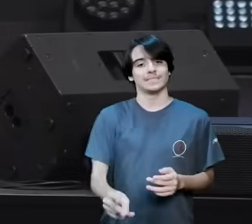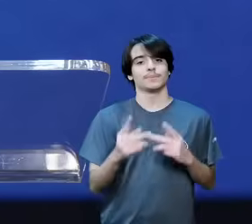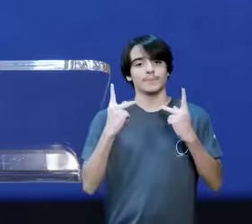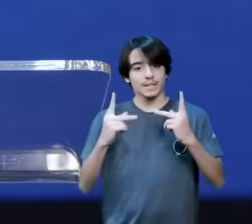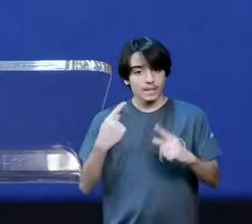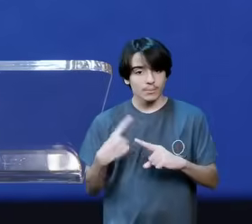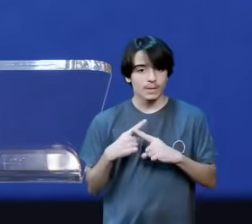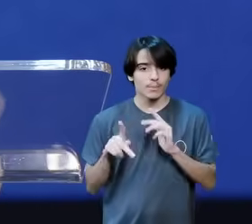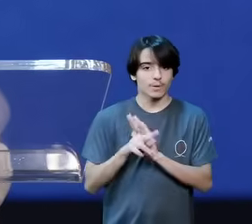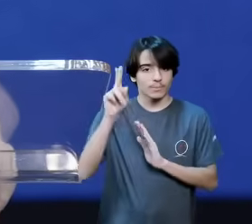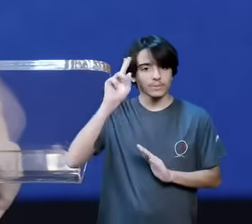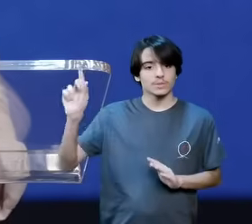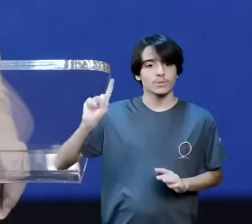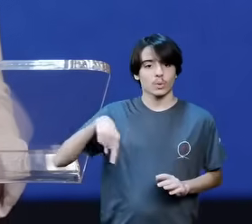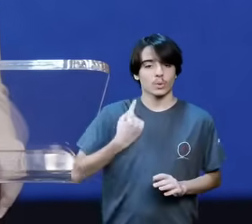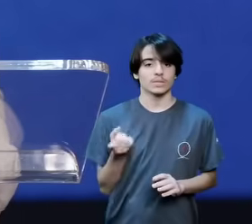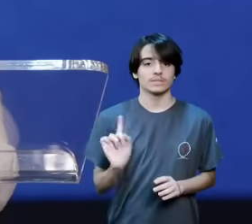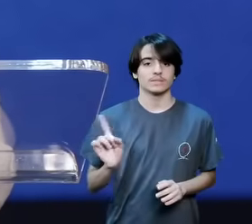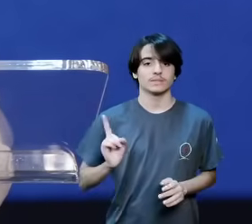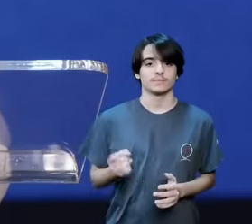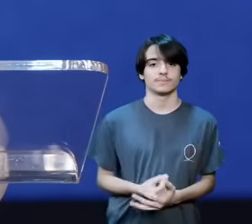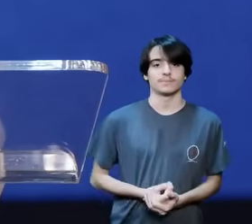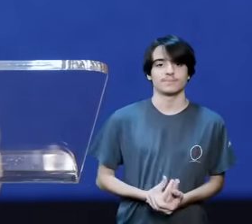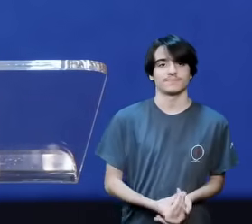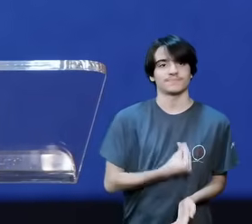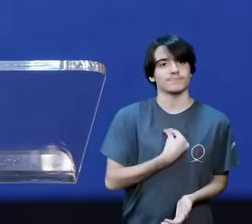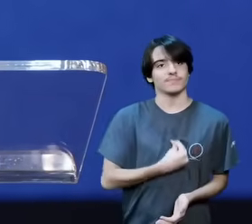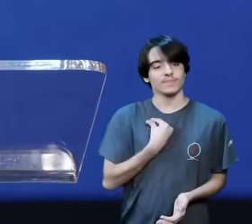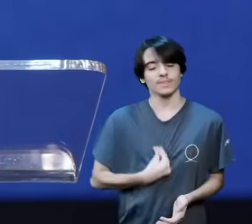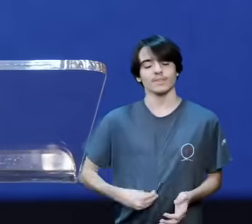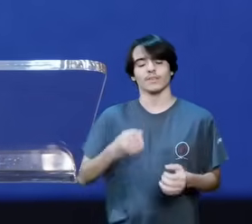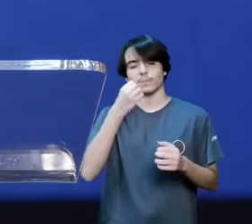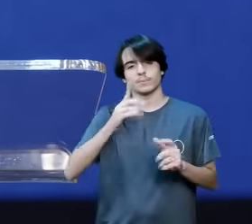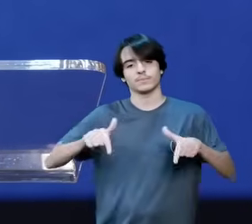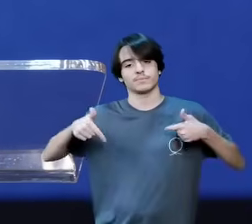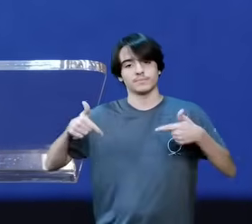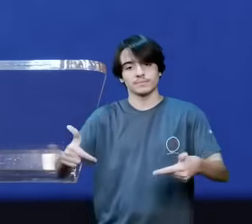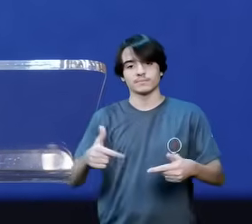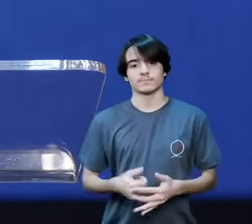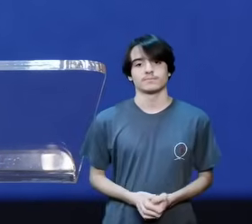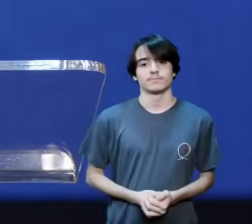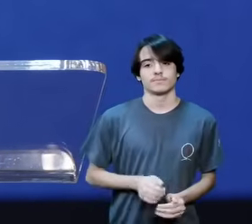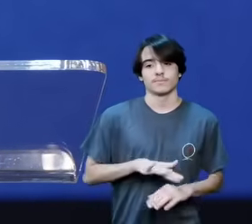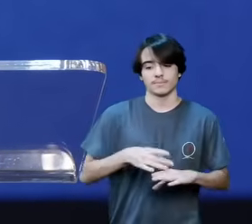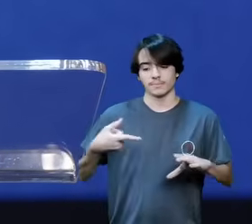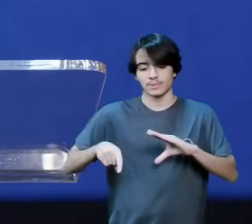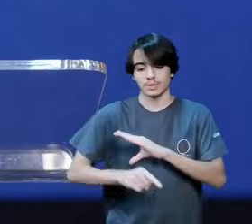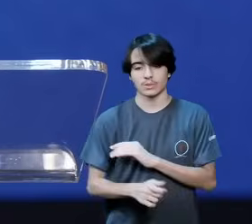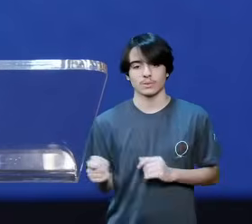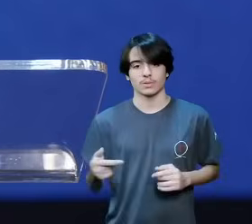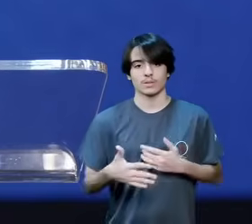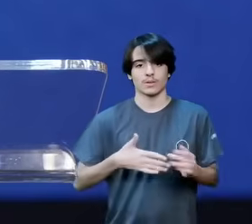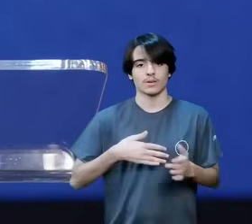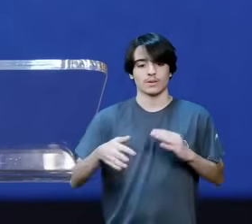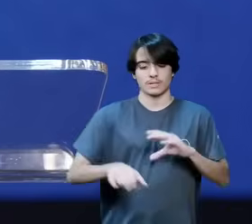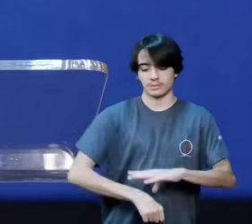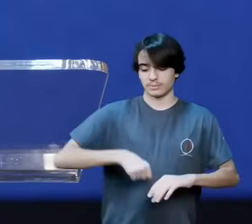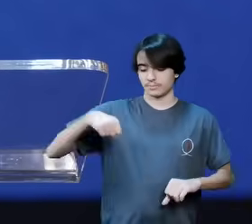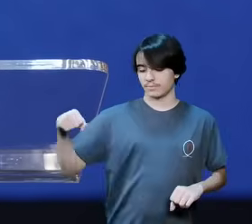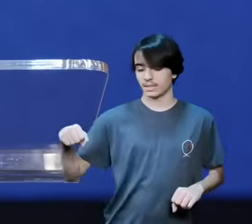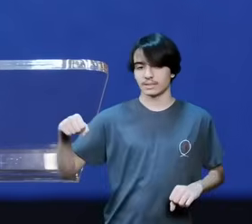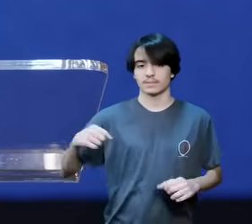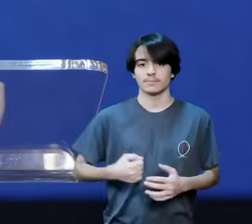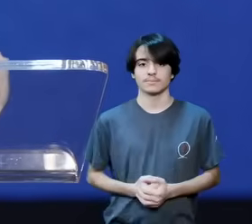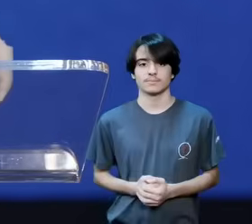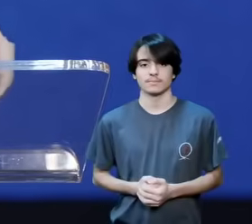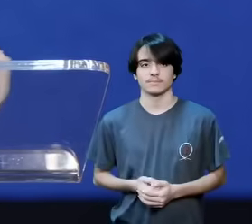ela é do Senhor e não é nossa. Viva e eficaz, mais penetrante do que qualquer espada de dois gumes,